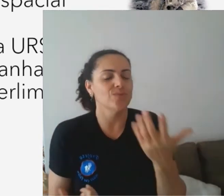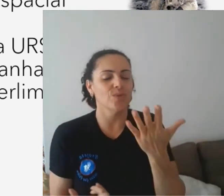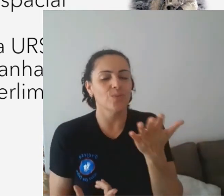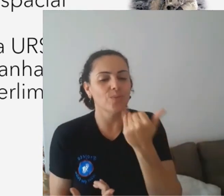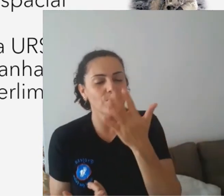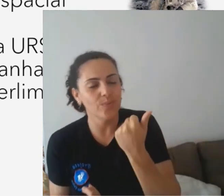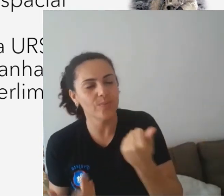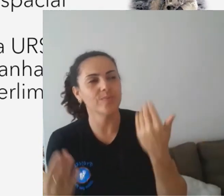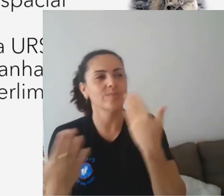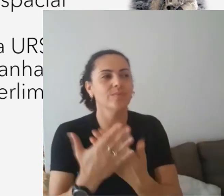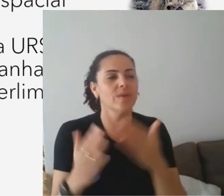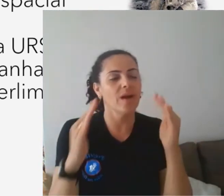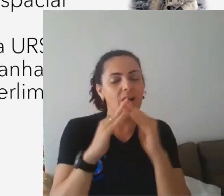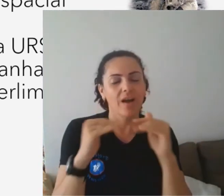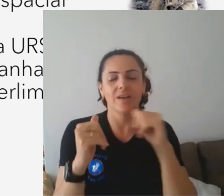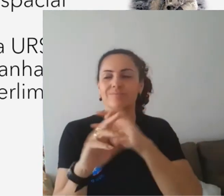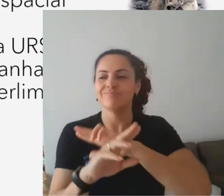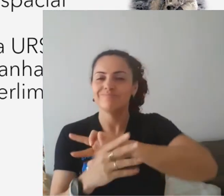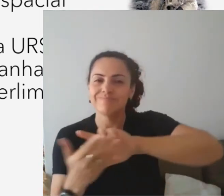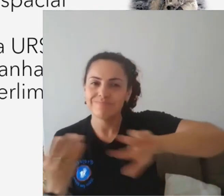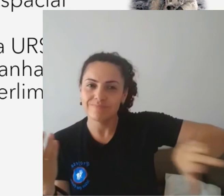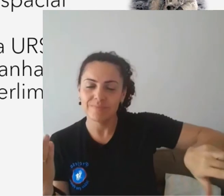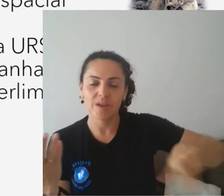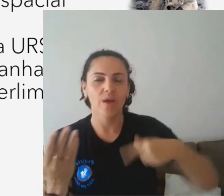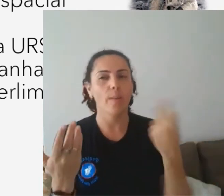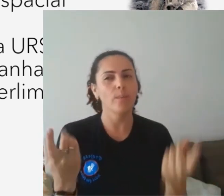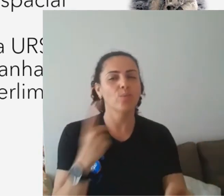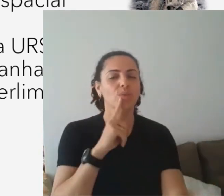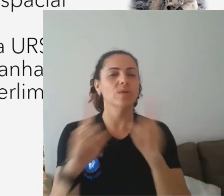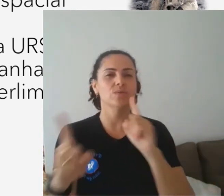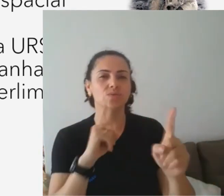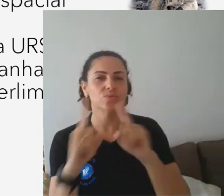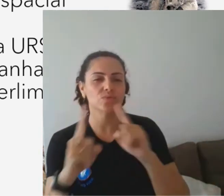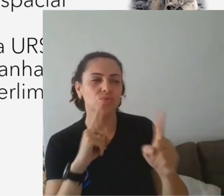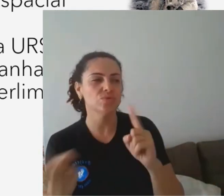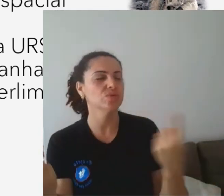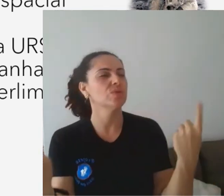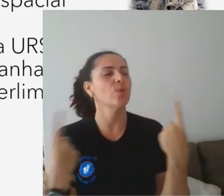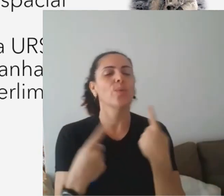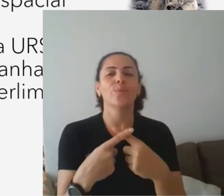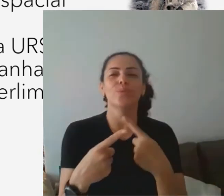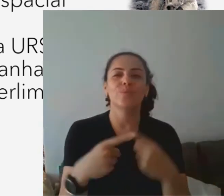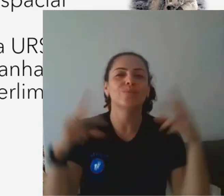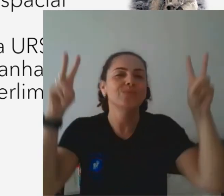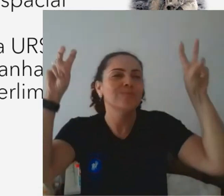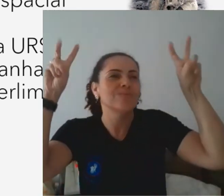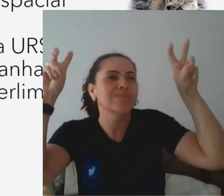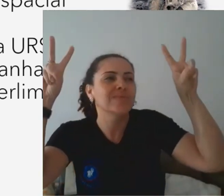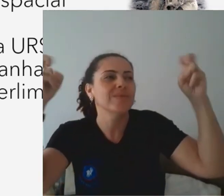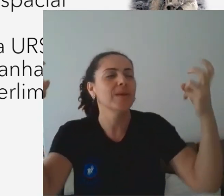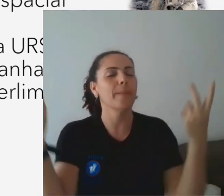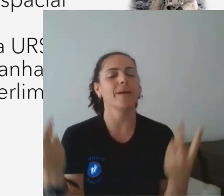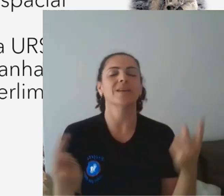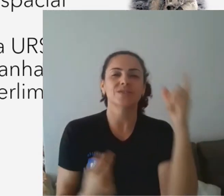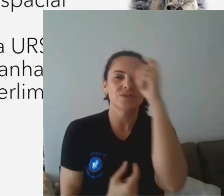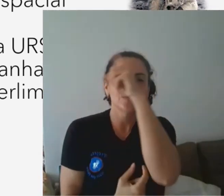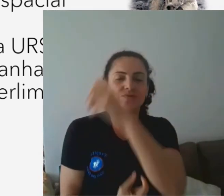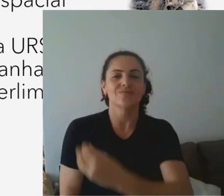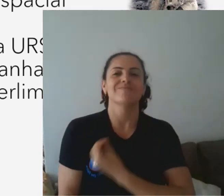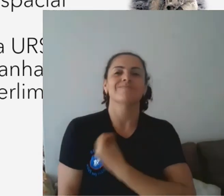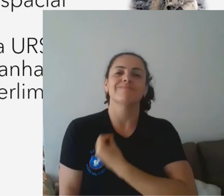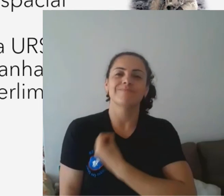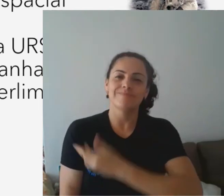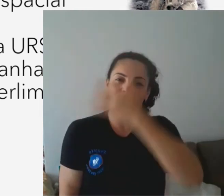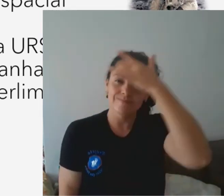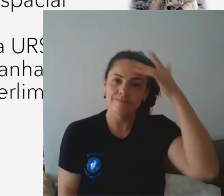também muita discussão em cima disso, né, por conta dessa situação que existia na União Soviética. Tá?